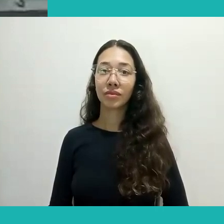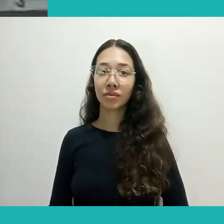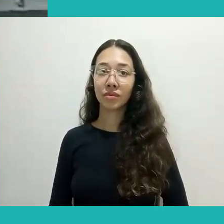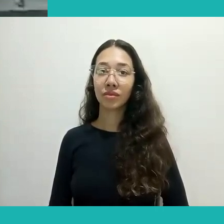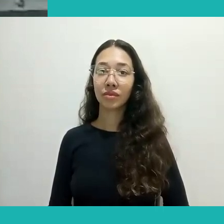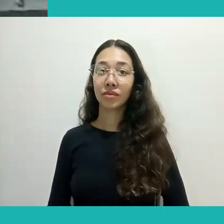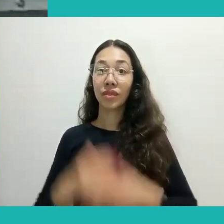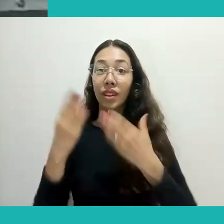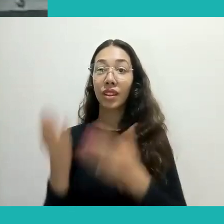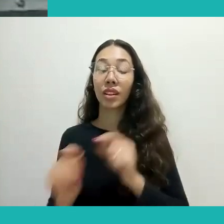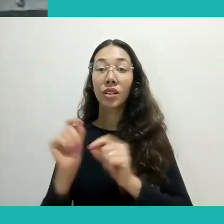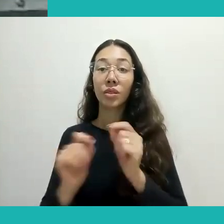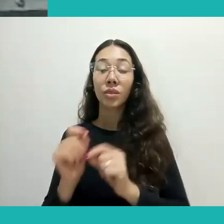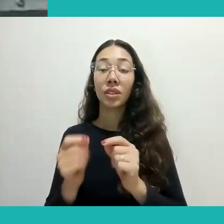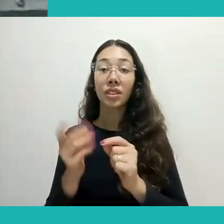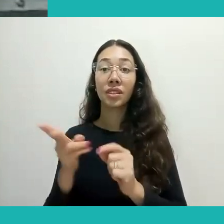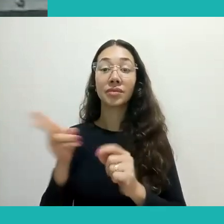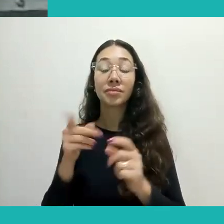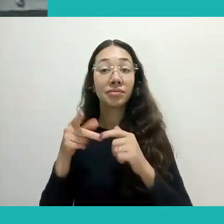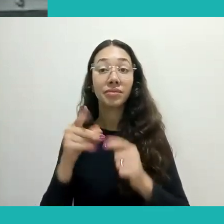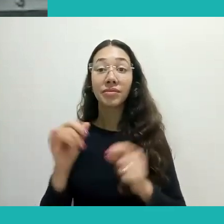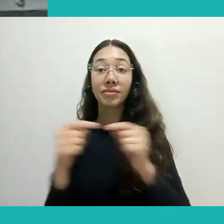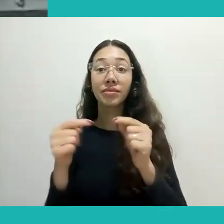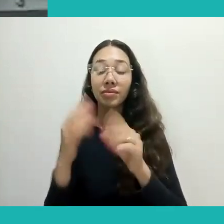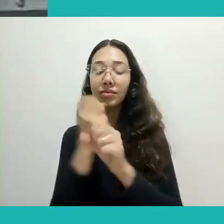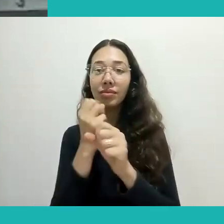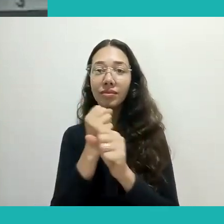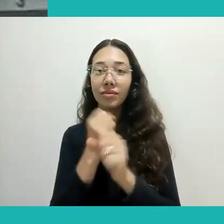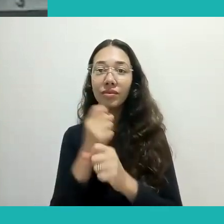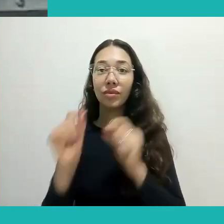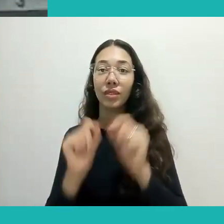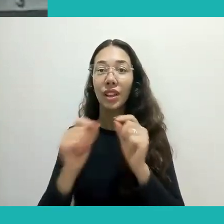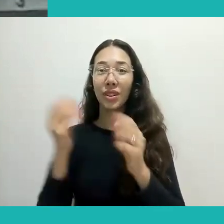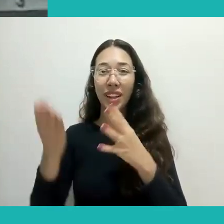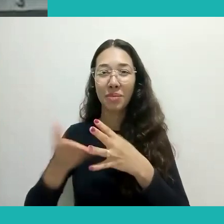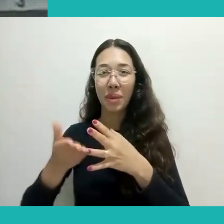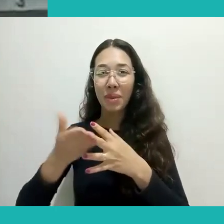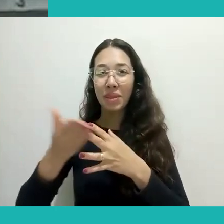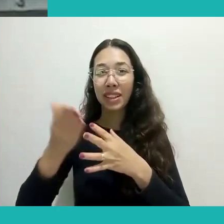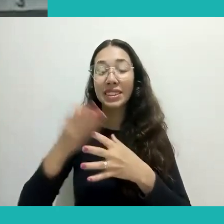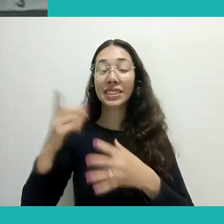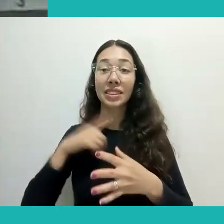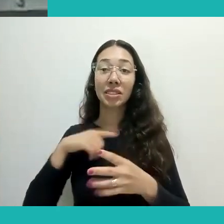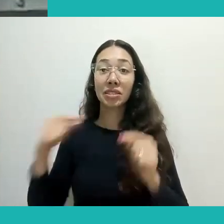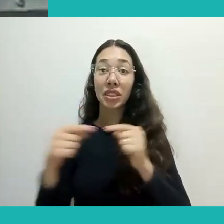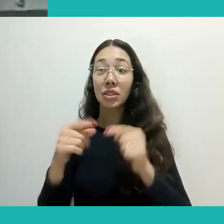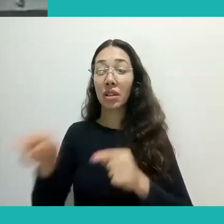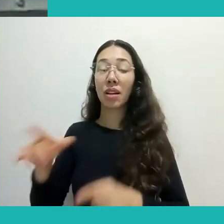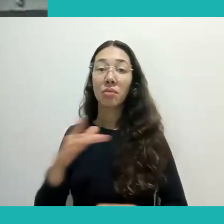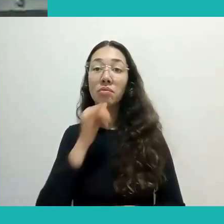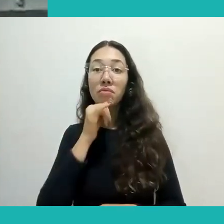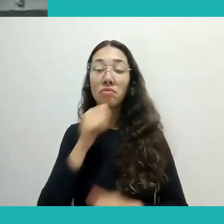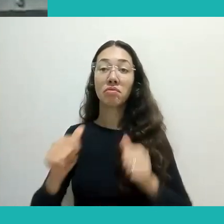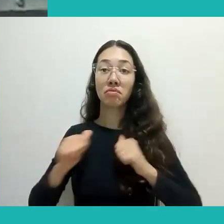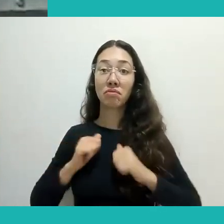Ela vai incidir, né, sobre base de cálculo que engloba as parcelas que compõem os proventos na inatividade dos